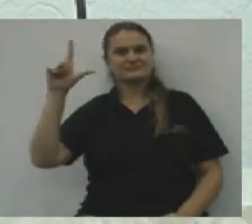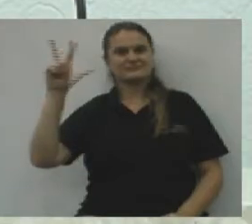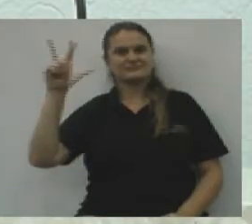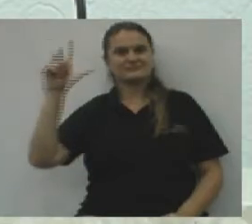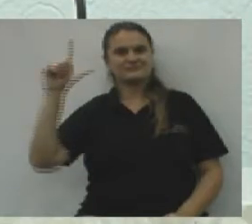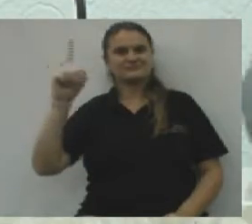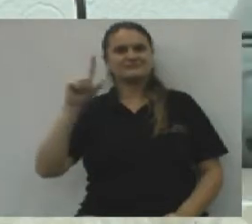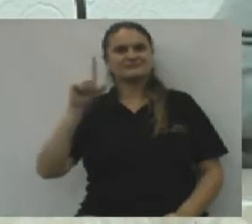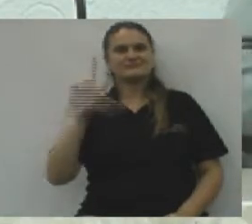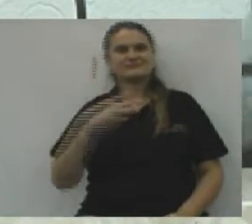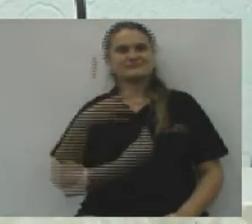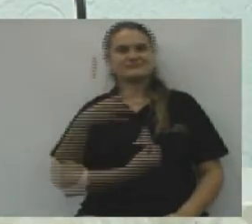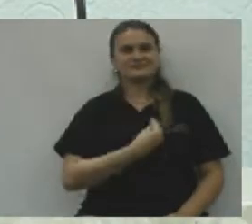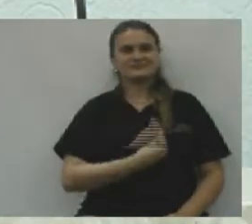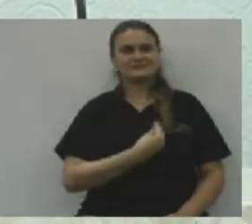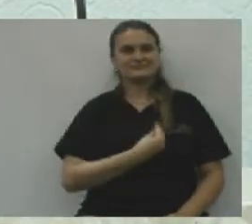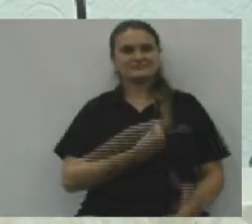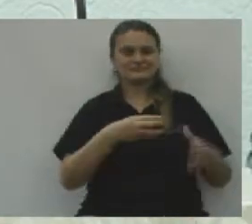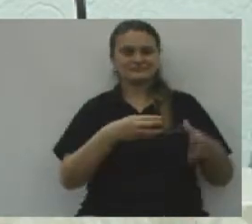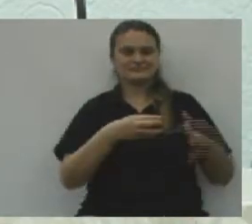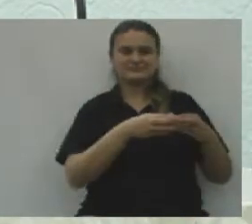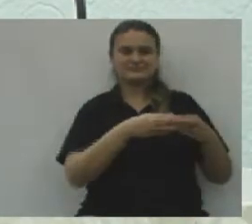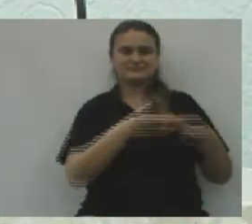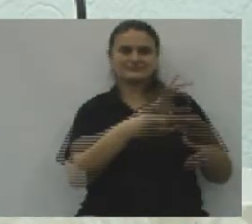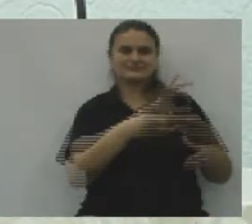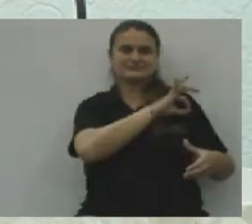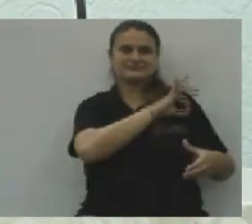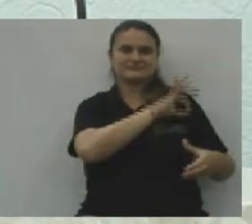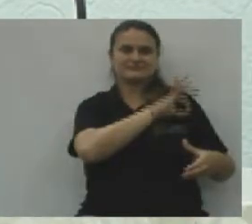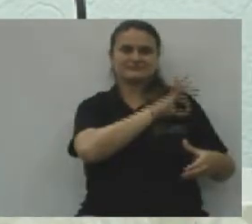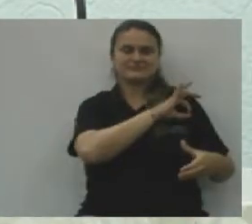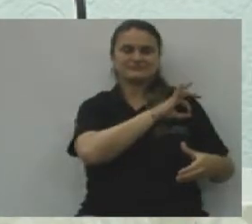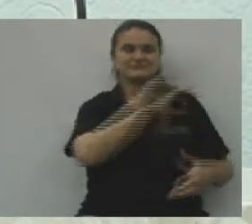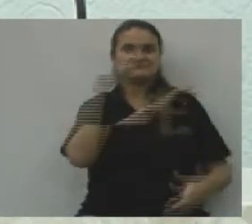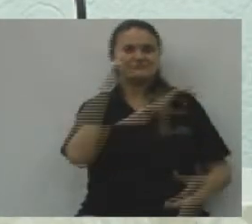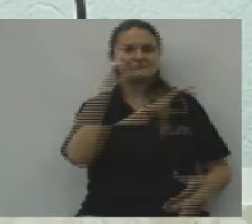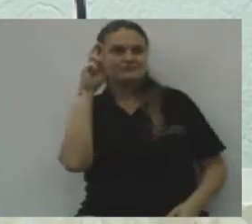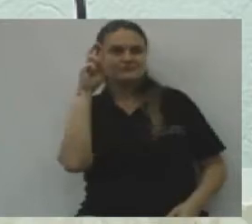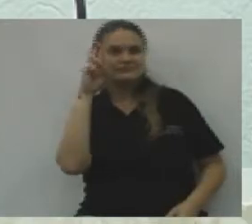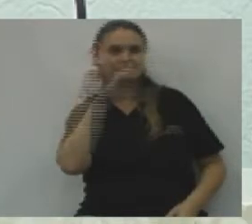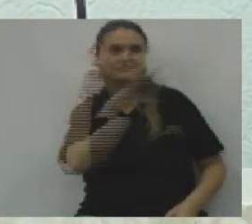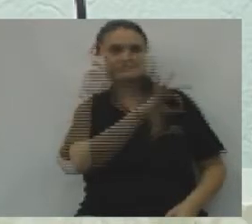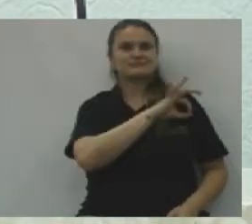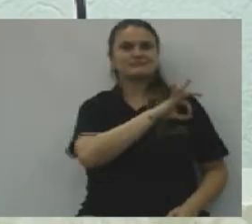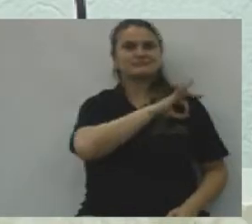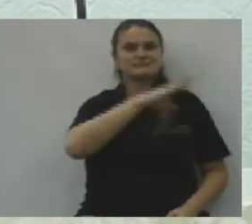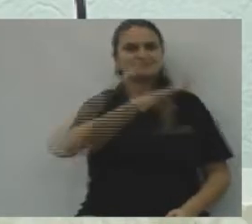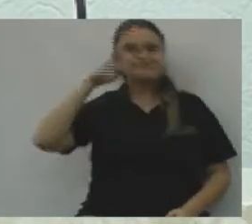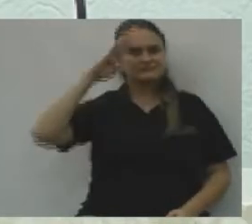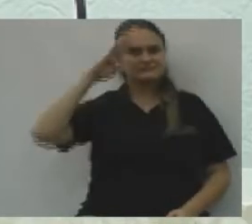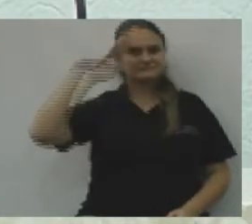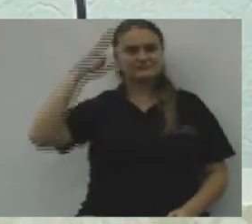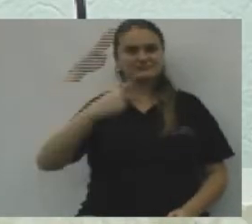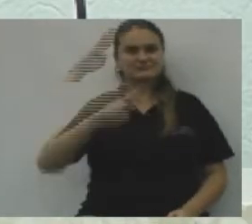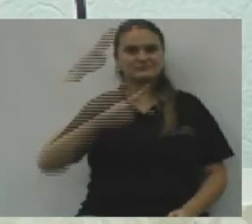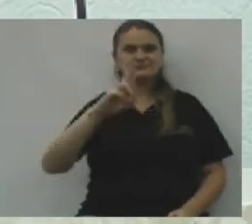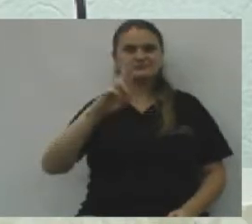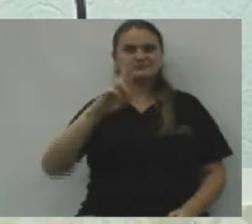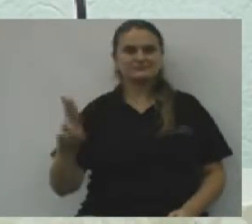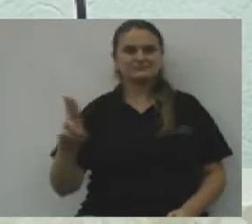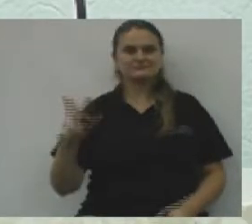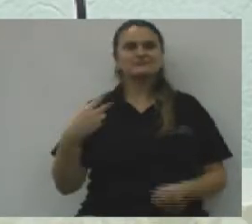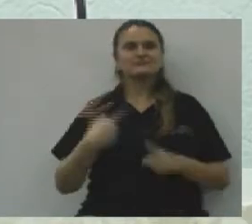pertencente ao pelotão de patrulhamento tático da Polícia Militar de Porto União, pelo ato de